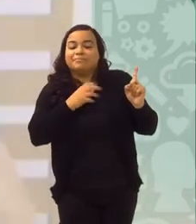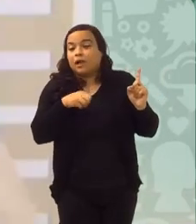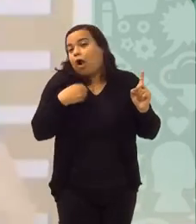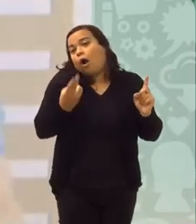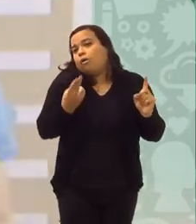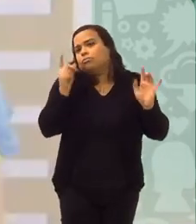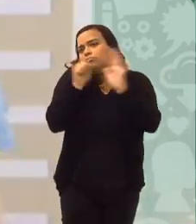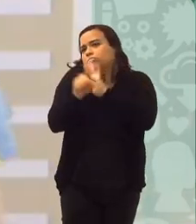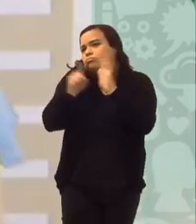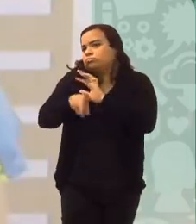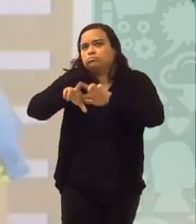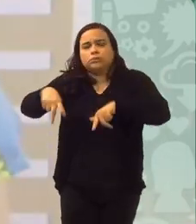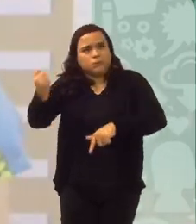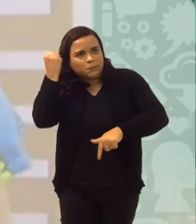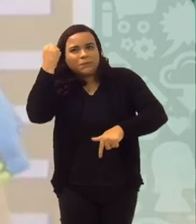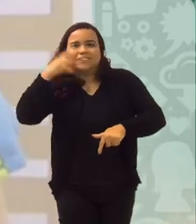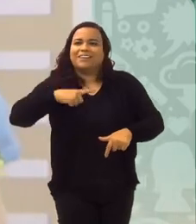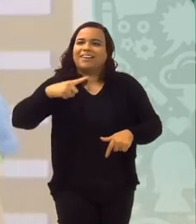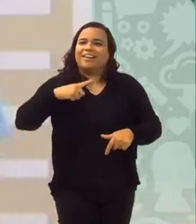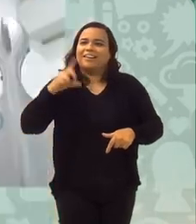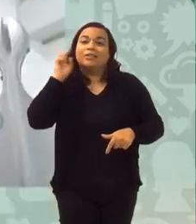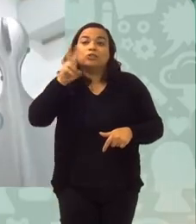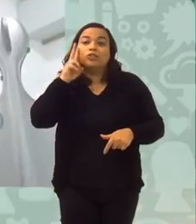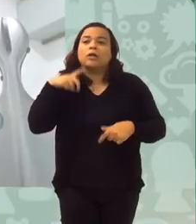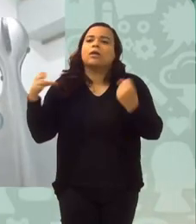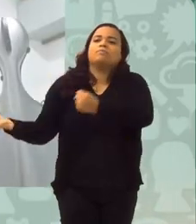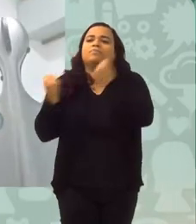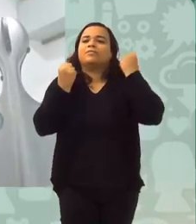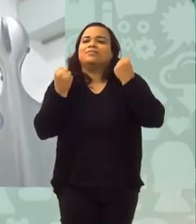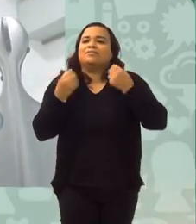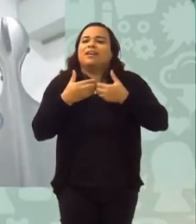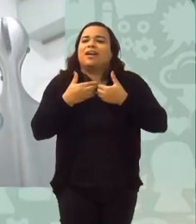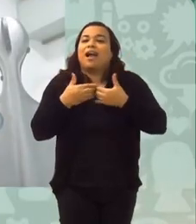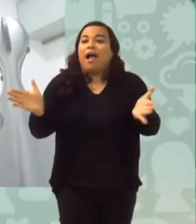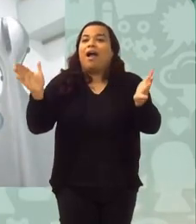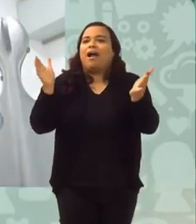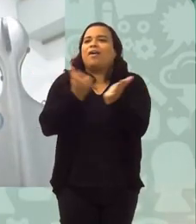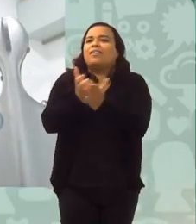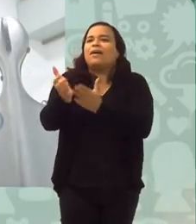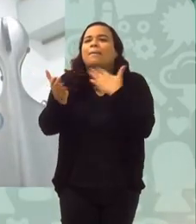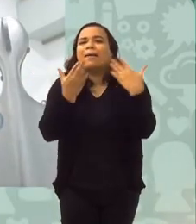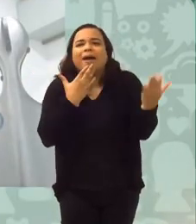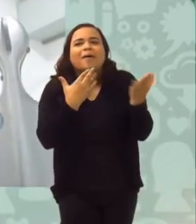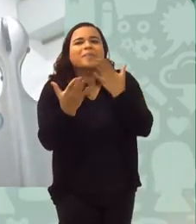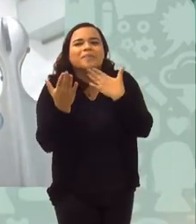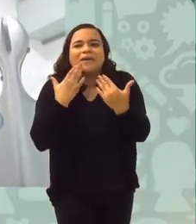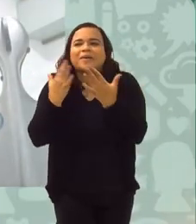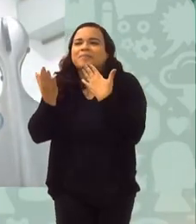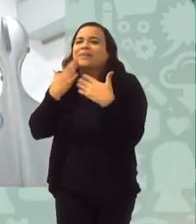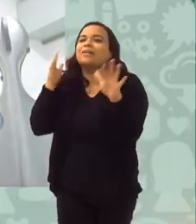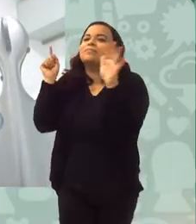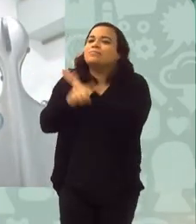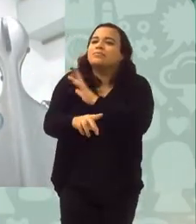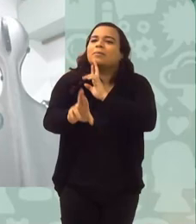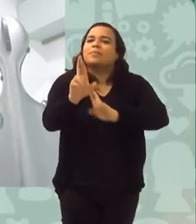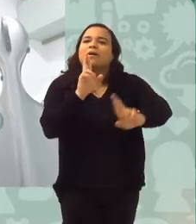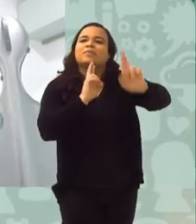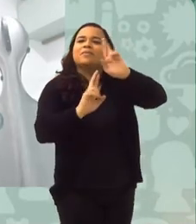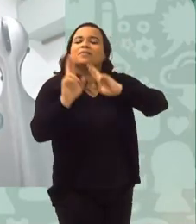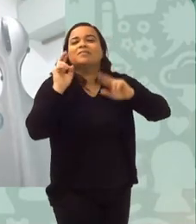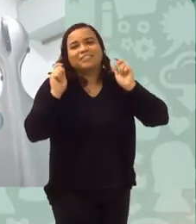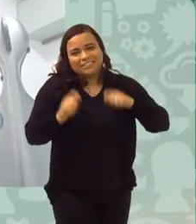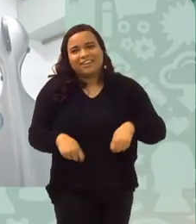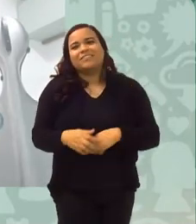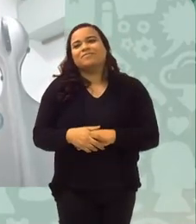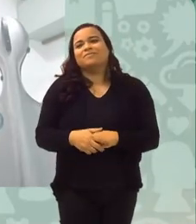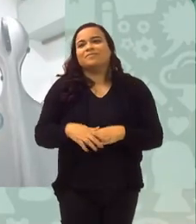está fazendo outras perguntas muito potentes. A história, ela tem esse poder de abrir diálogo e de fazer perguntas e de